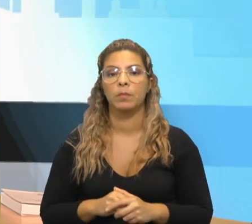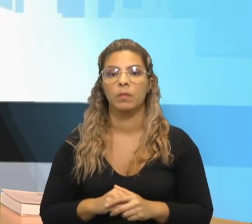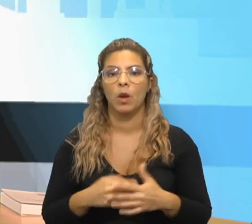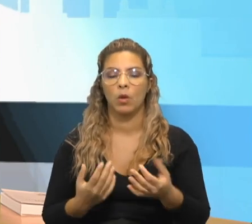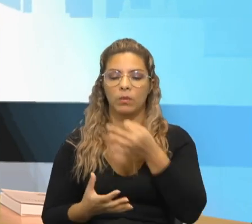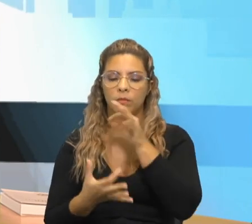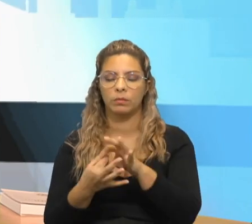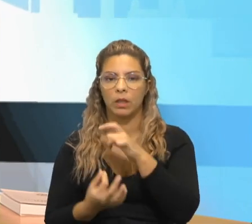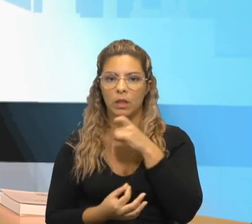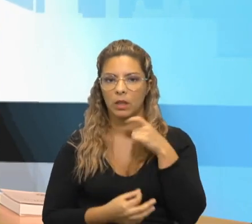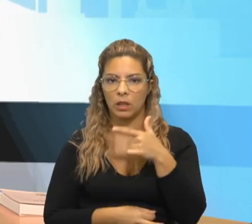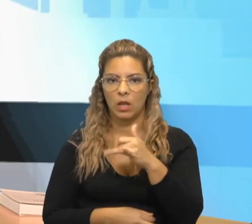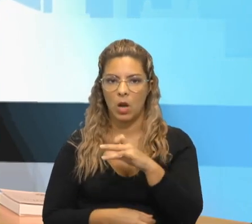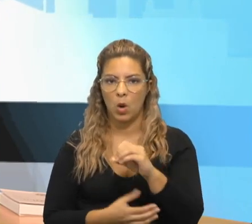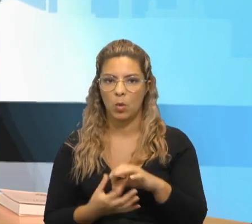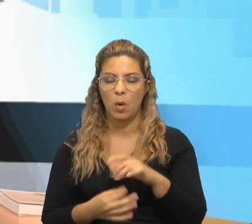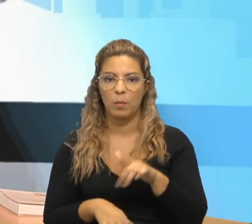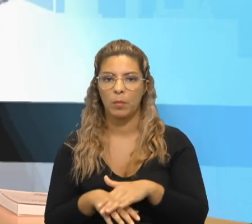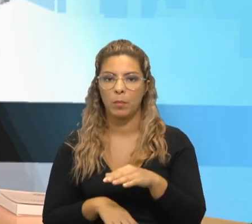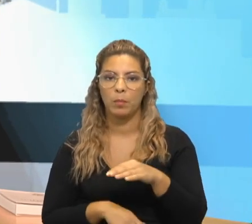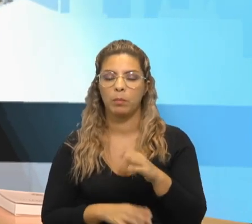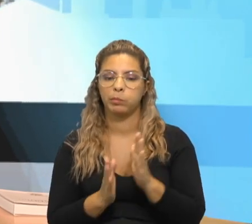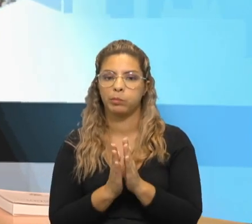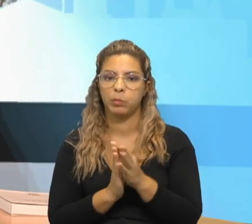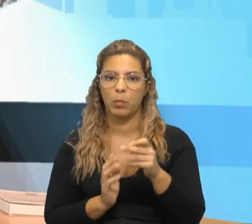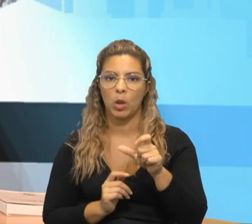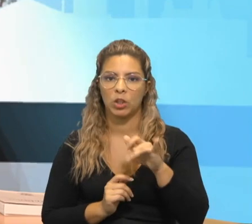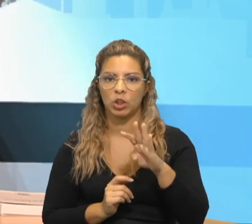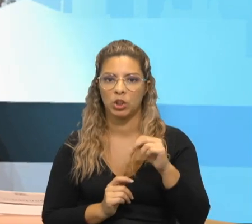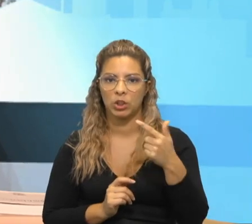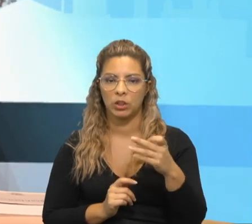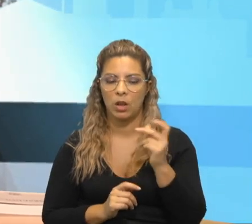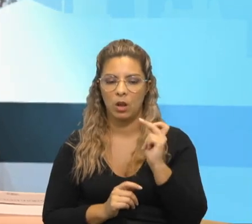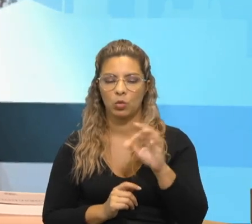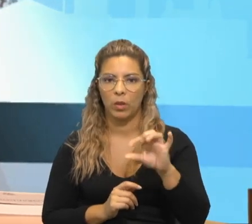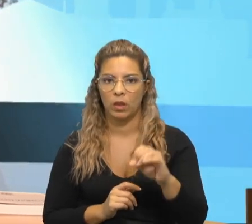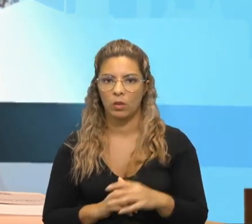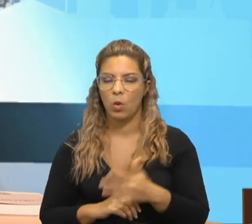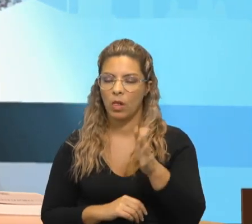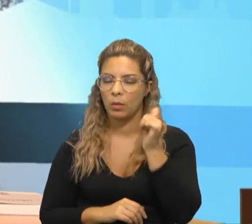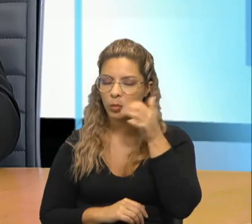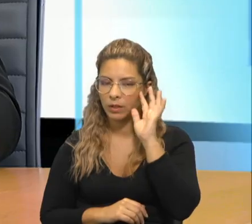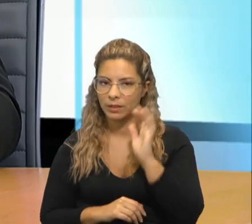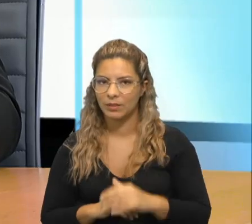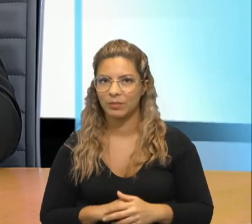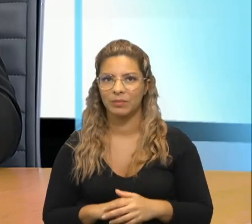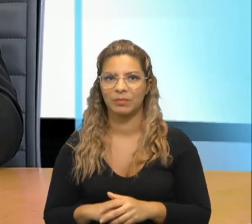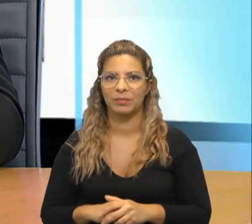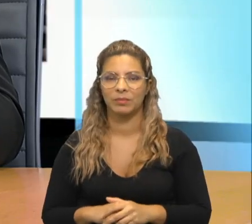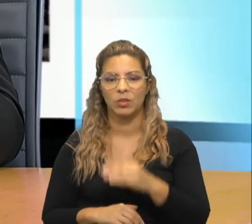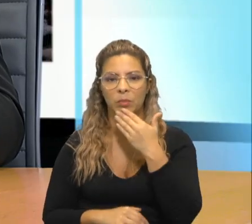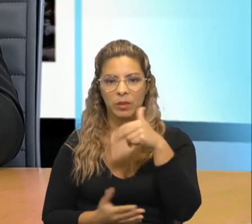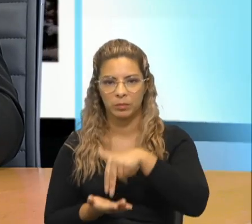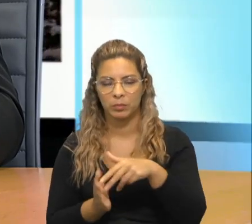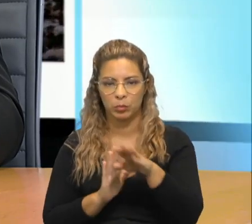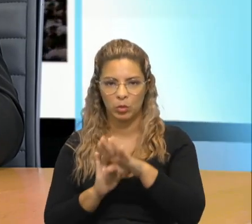Tiago Melo sobre a presença dos paulistas em Portugal há 80 anos. Padre Tiago, muito boa tarde. Muito boa tarde, Paulo. Obrigado por estar neste programa,